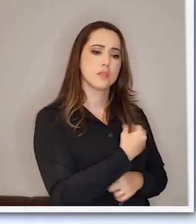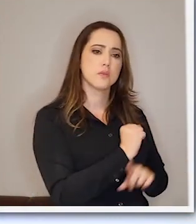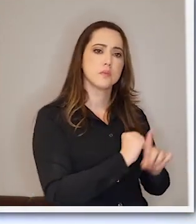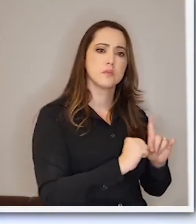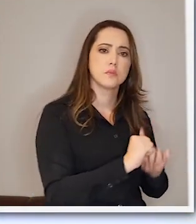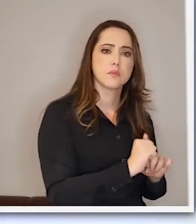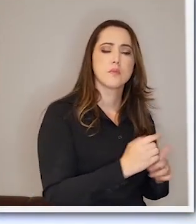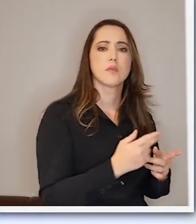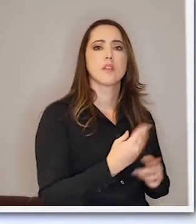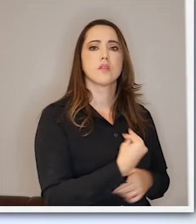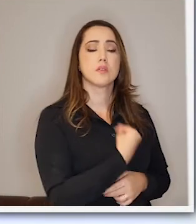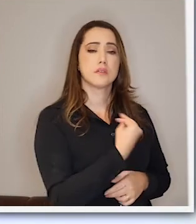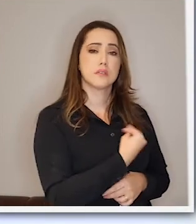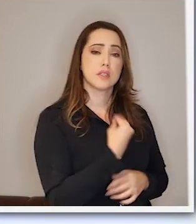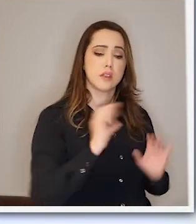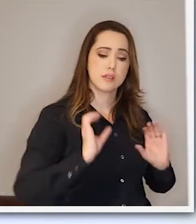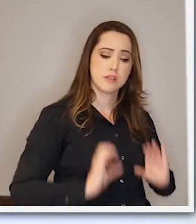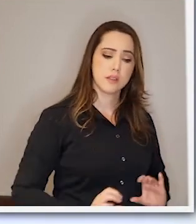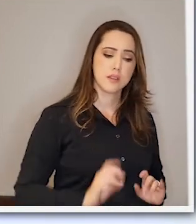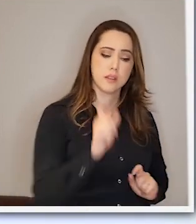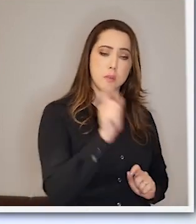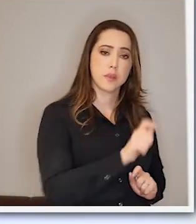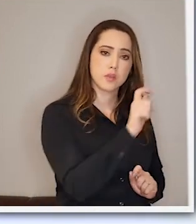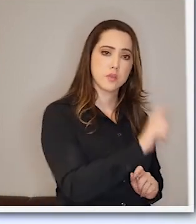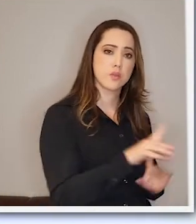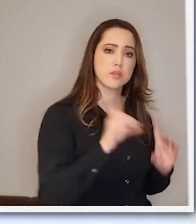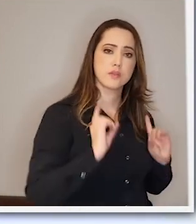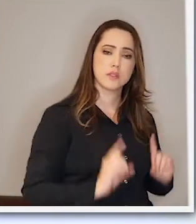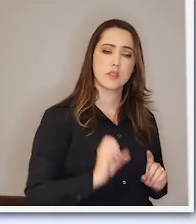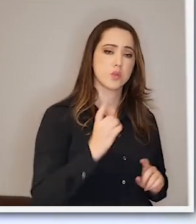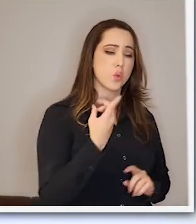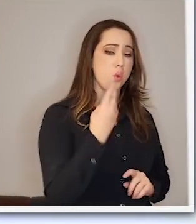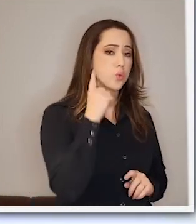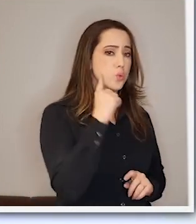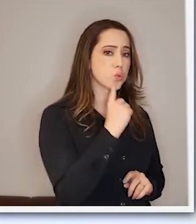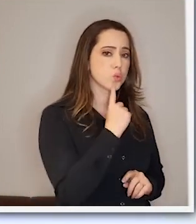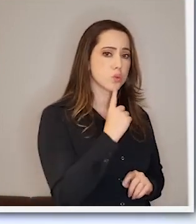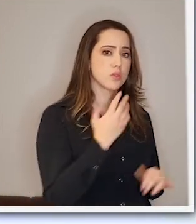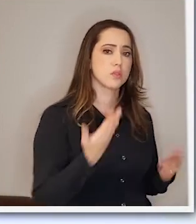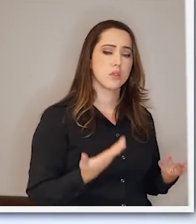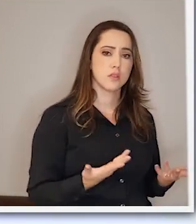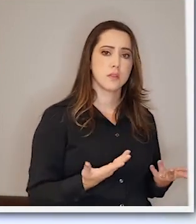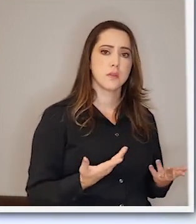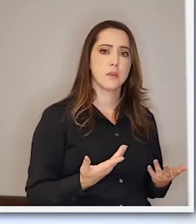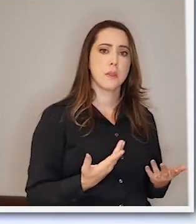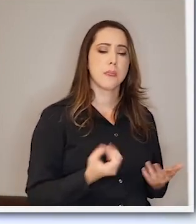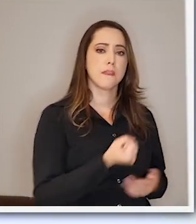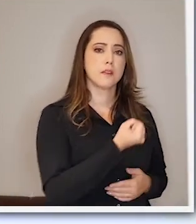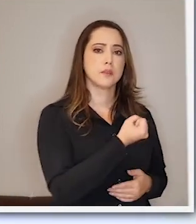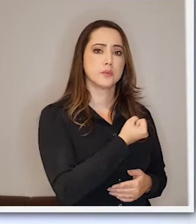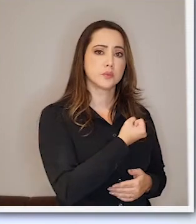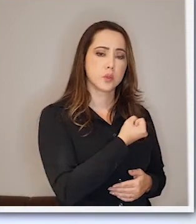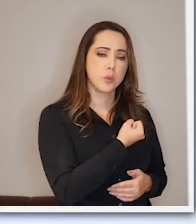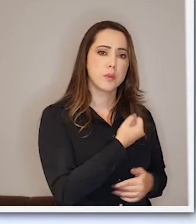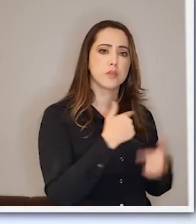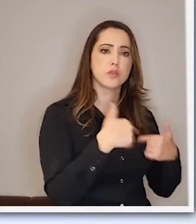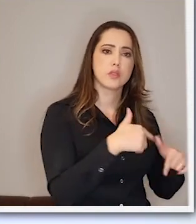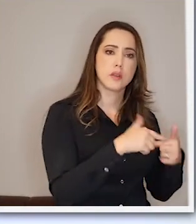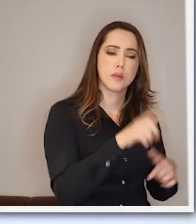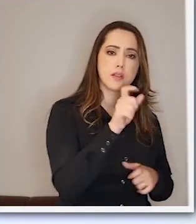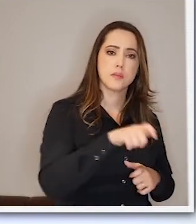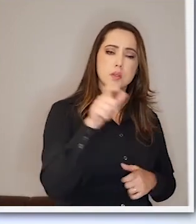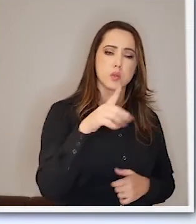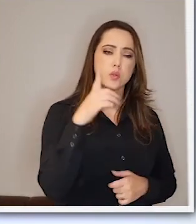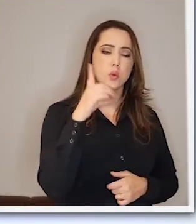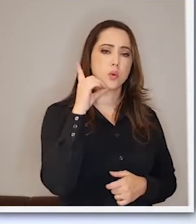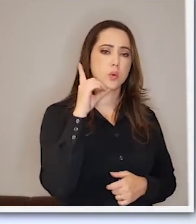falar de política de inclusão, eu estou falando de todos os segmentos da uma vida social, de uma vida cidadã do sujeito com